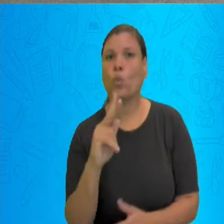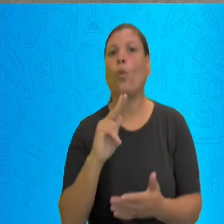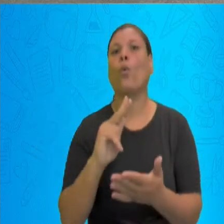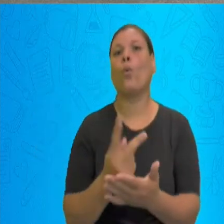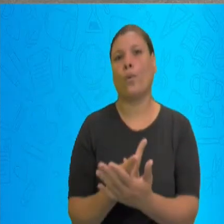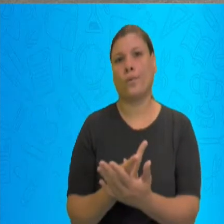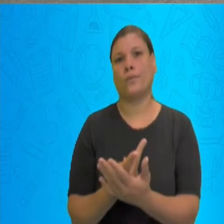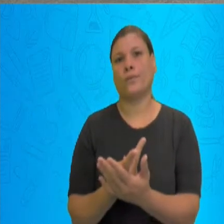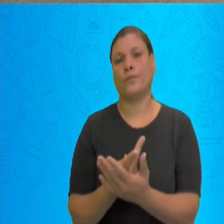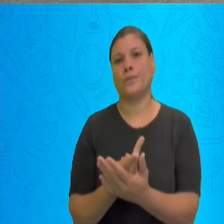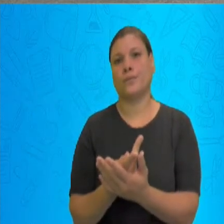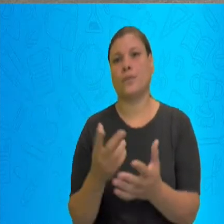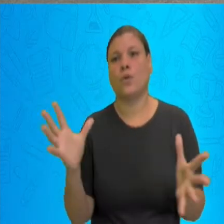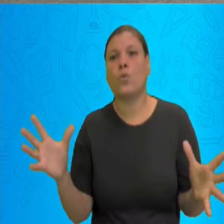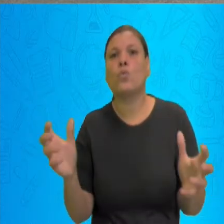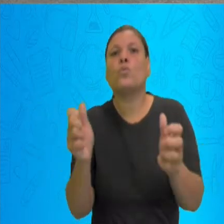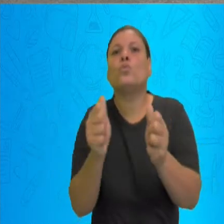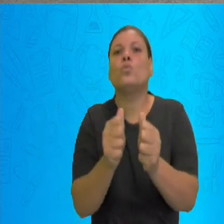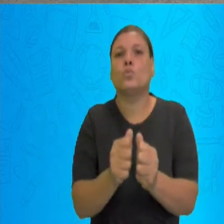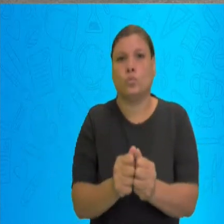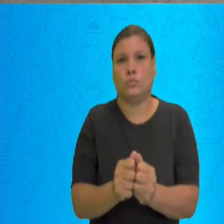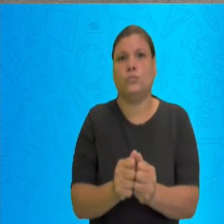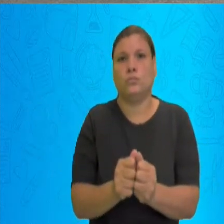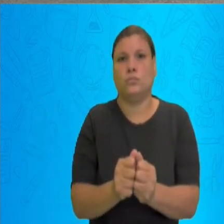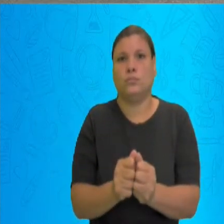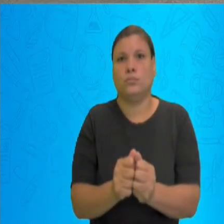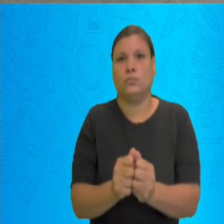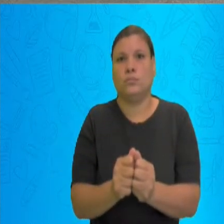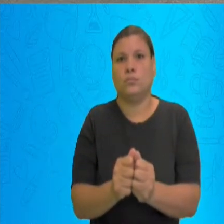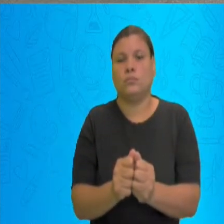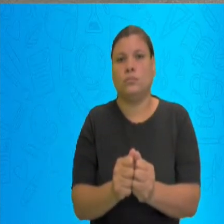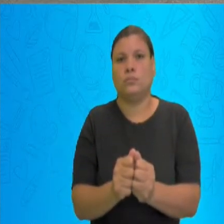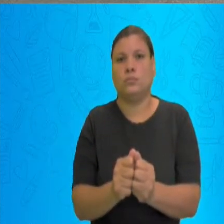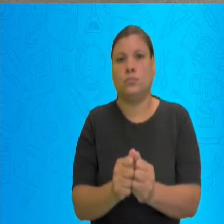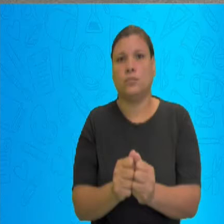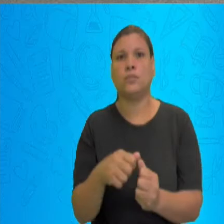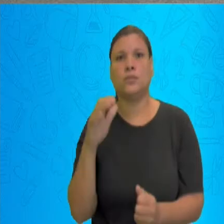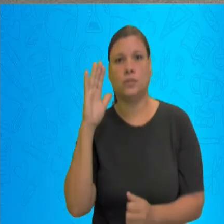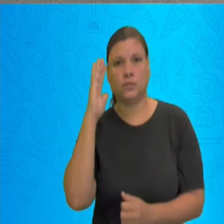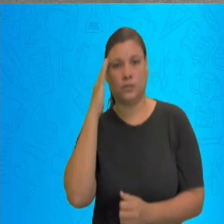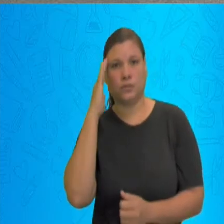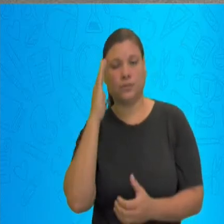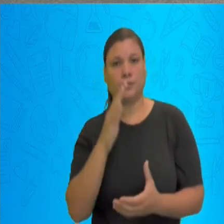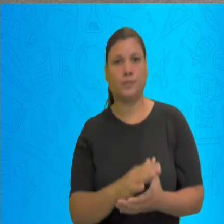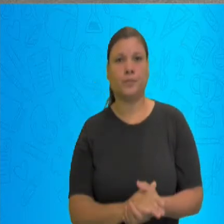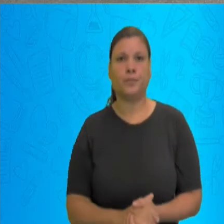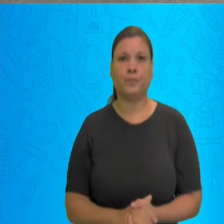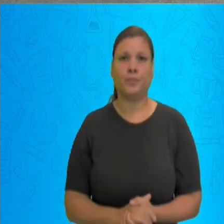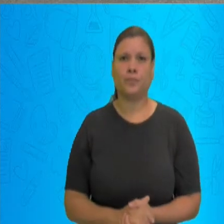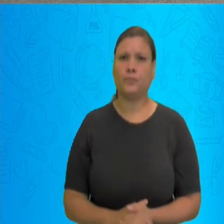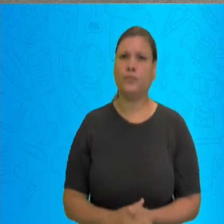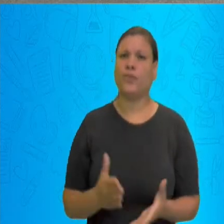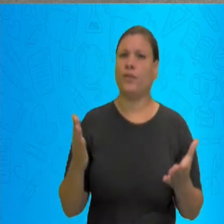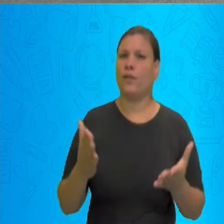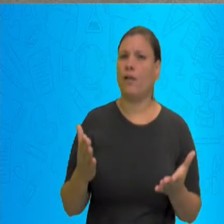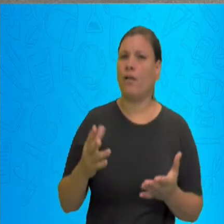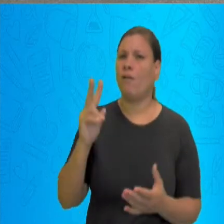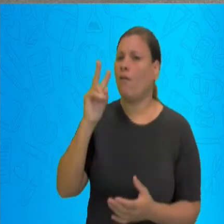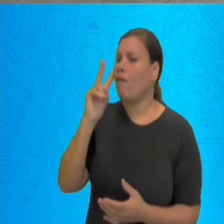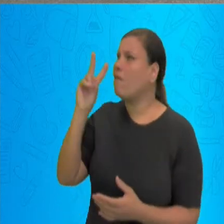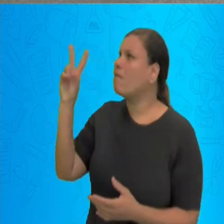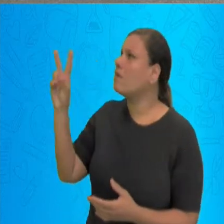reservado. Perceberam? Pois é. Então, aqui nós temos